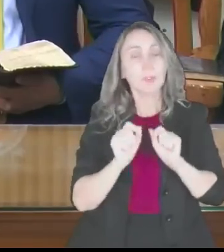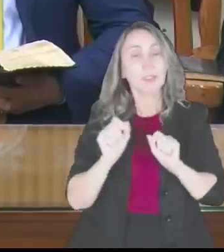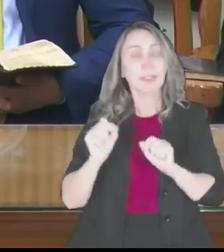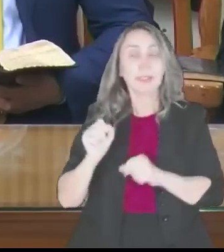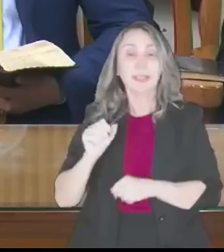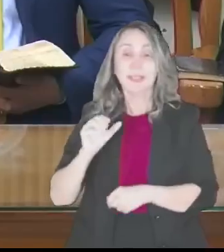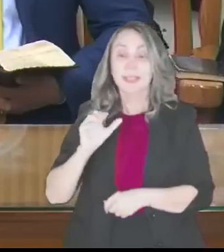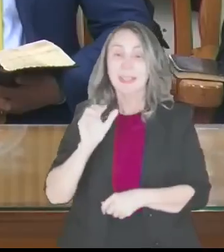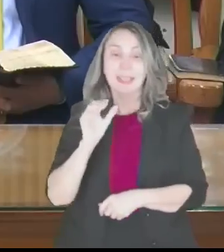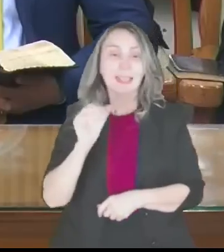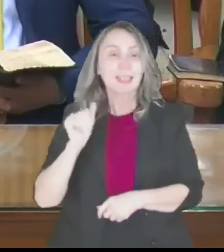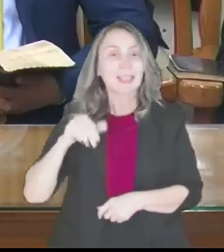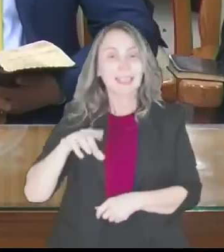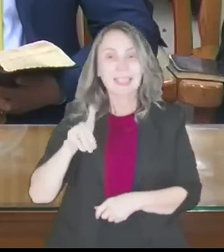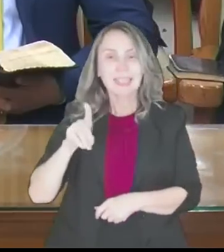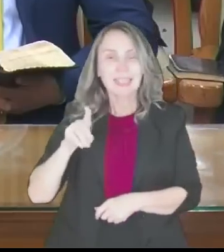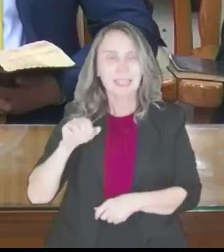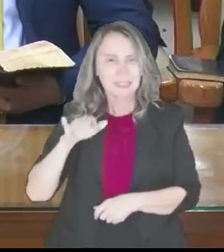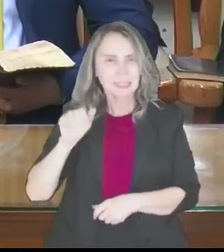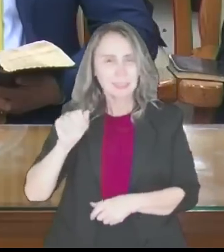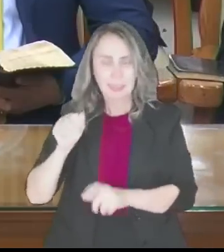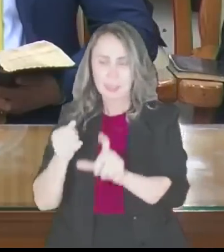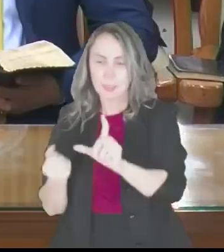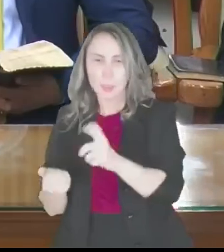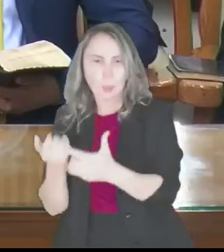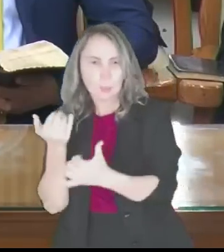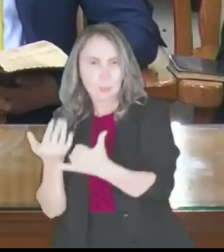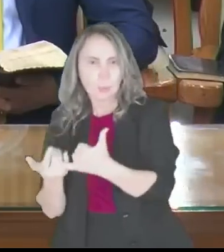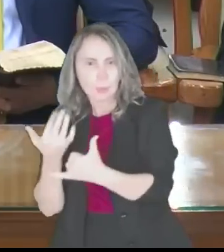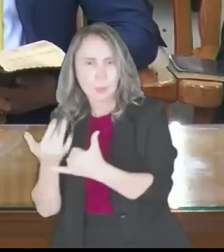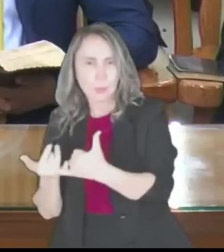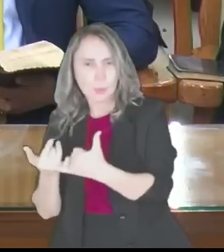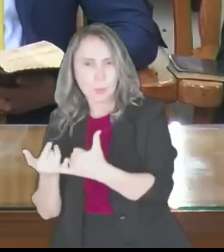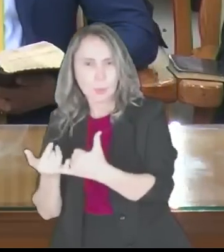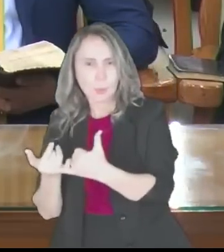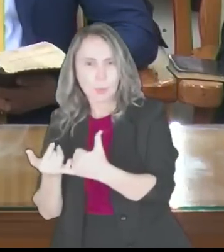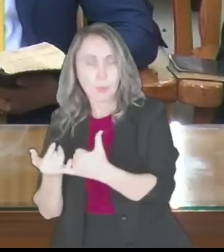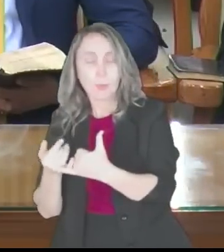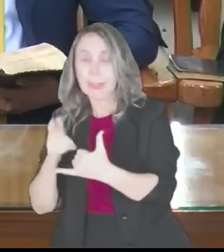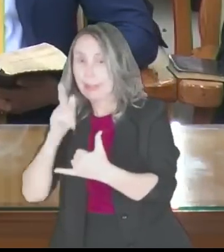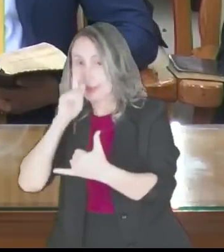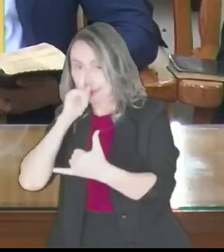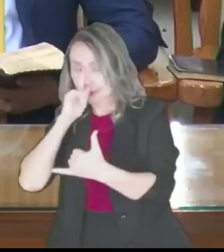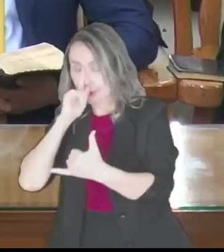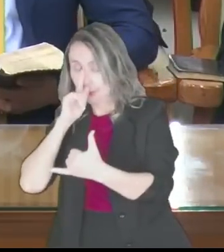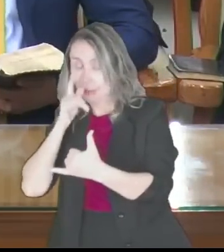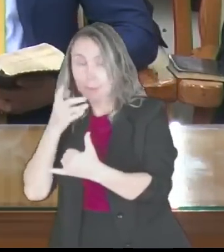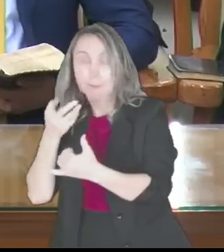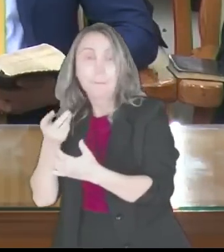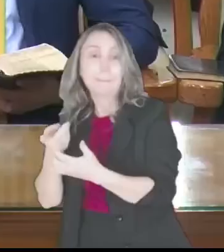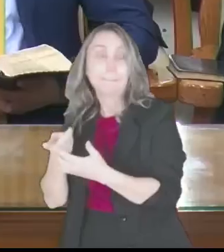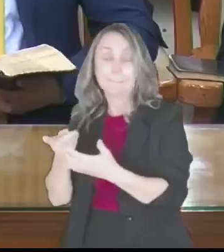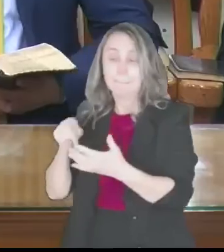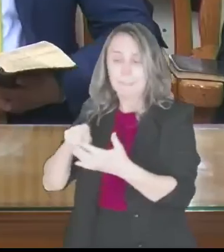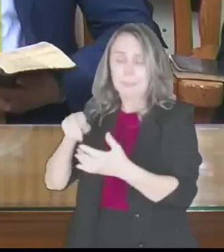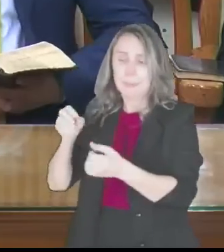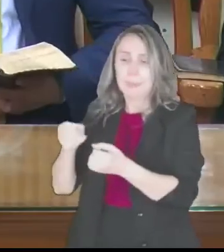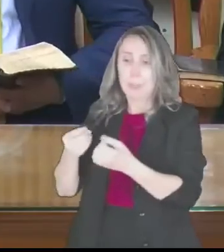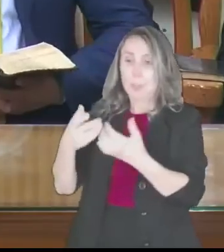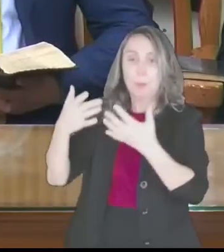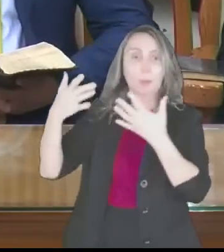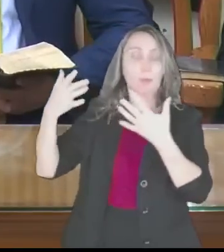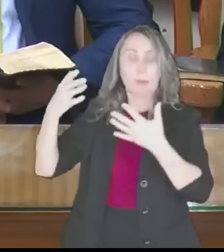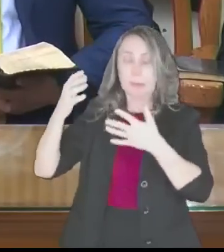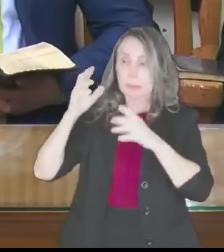Luz. Mas no grego não é luz, no grego é candeia. Glória a Deus. Mas evidentemente